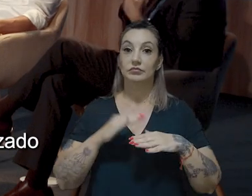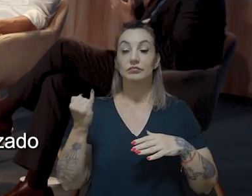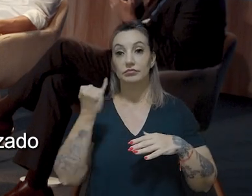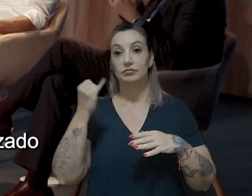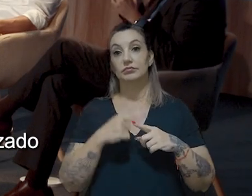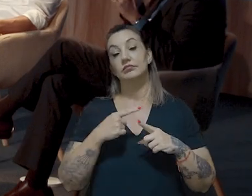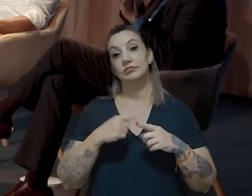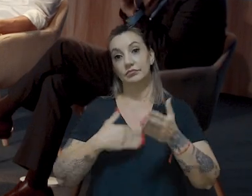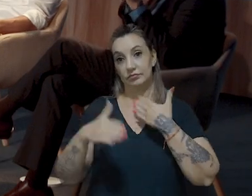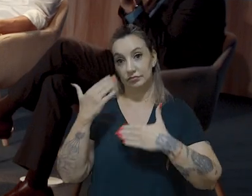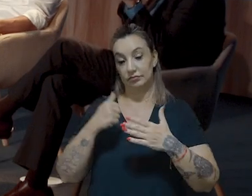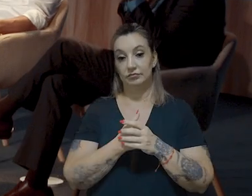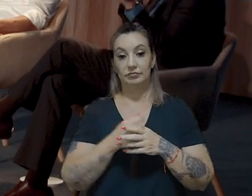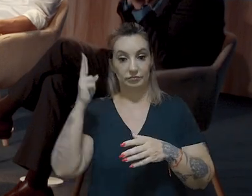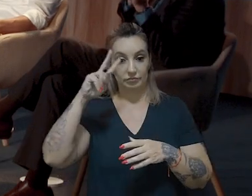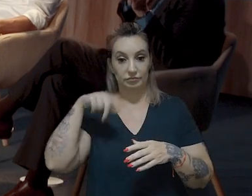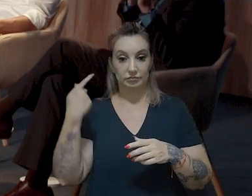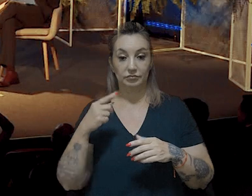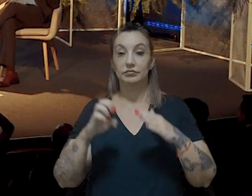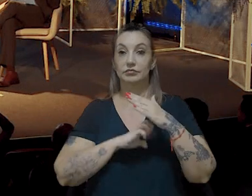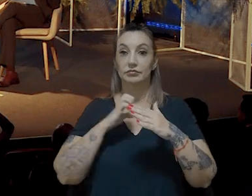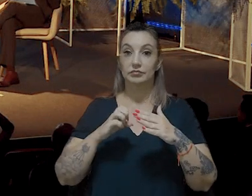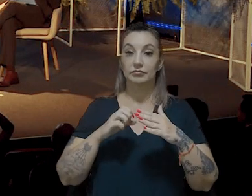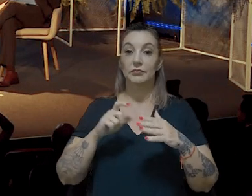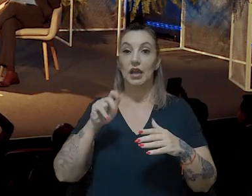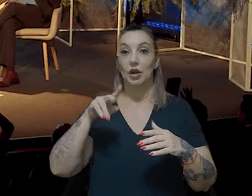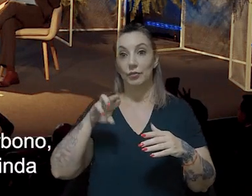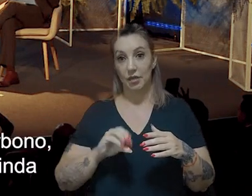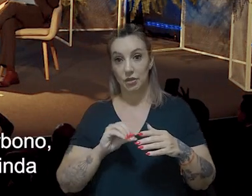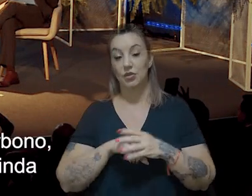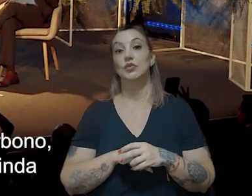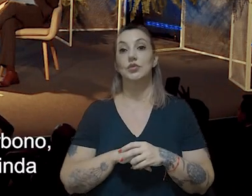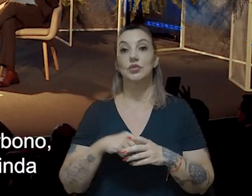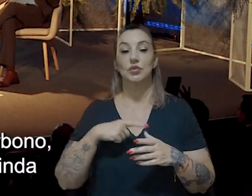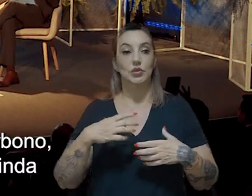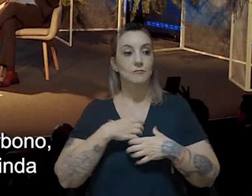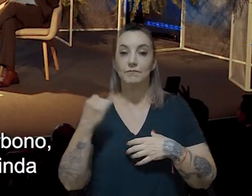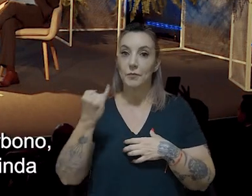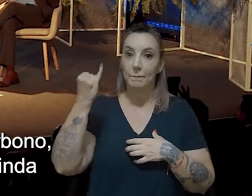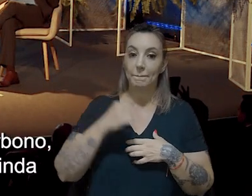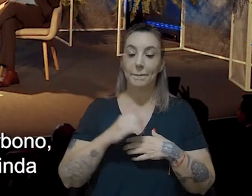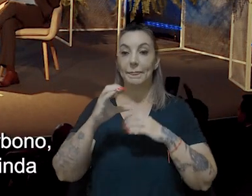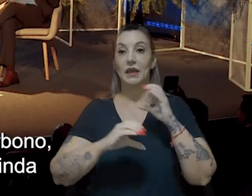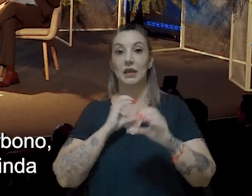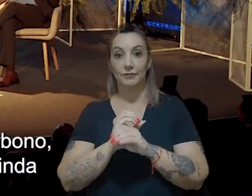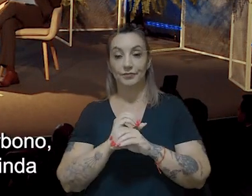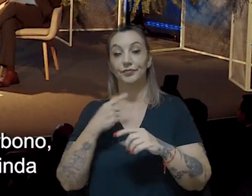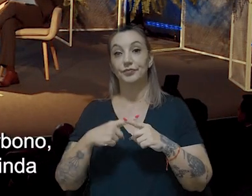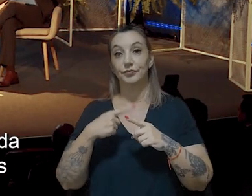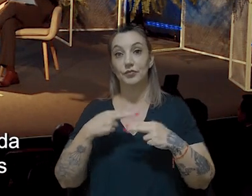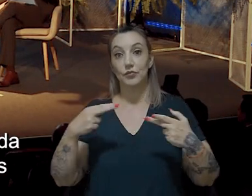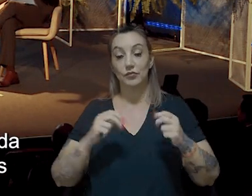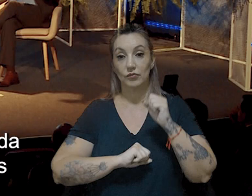valorizado do que era no passado então relembrar a gente tá numa indústria que indústria do Alumínio eh que ela tem uma pegada relevante de carbono mas porque boa parte